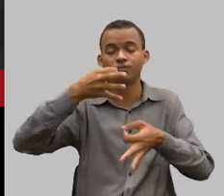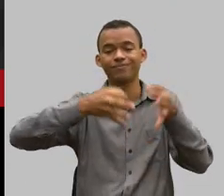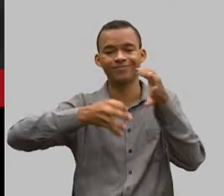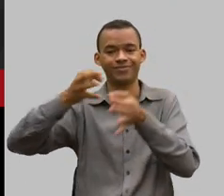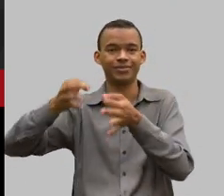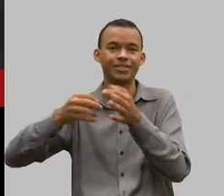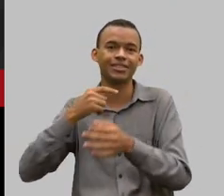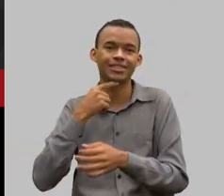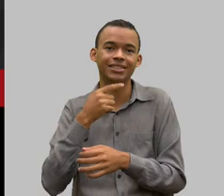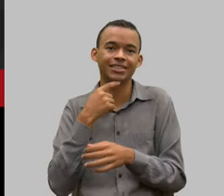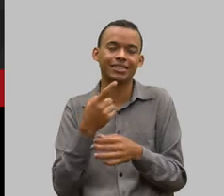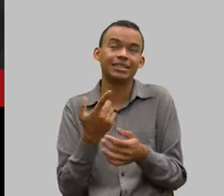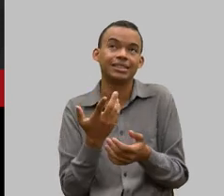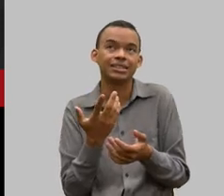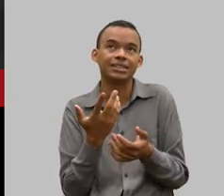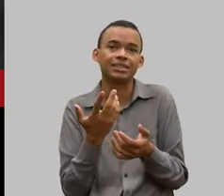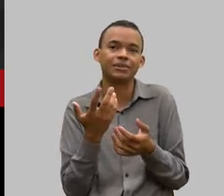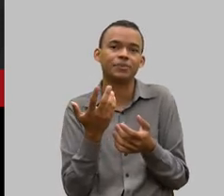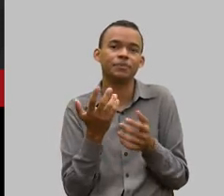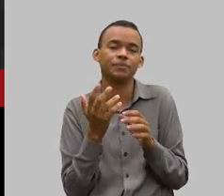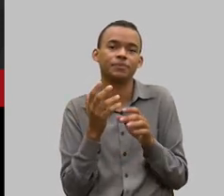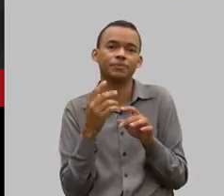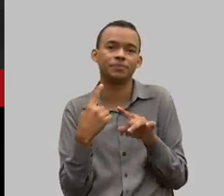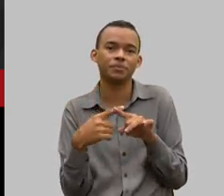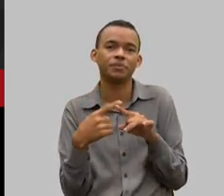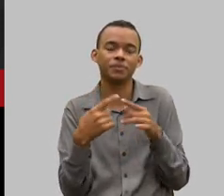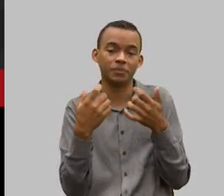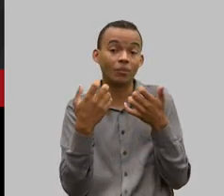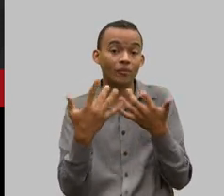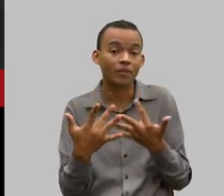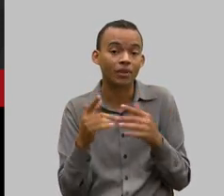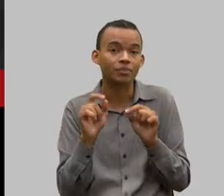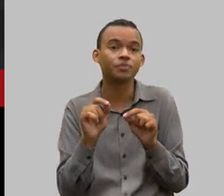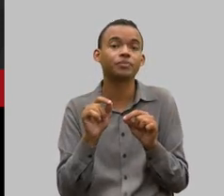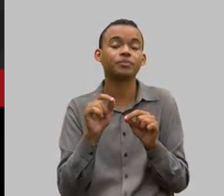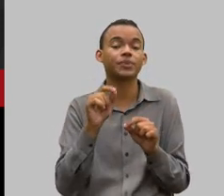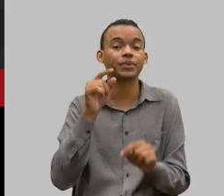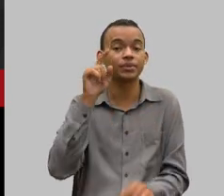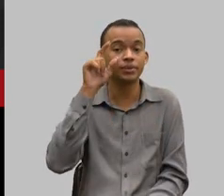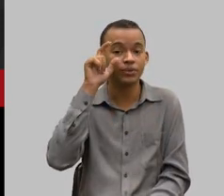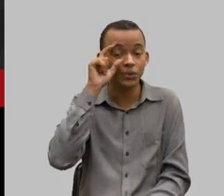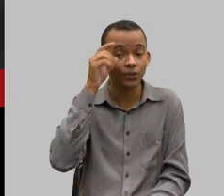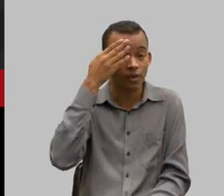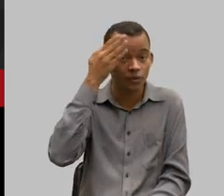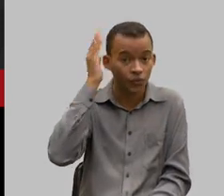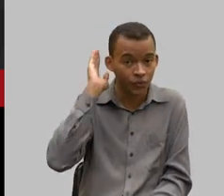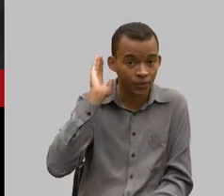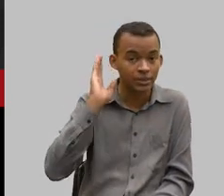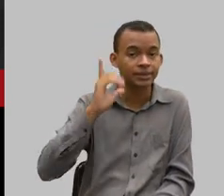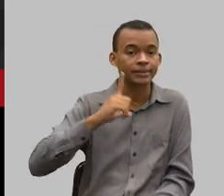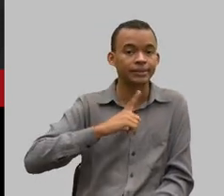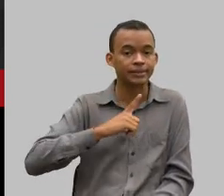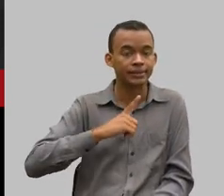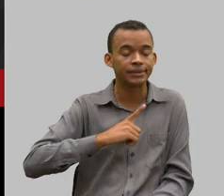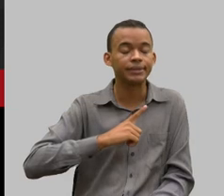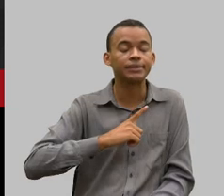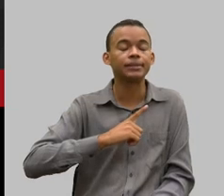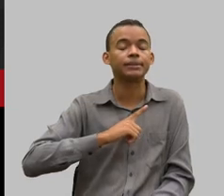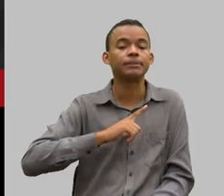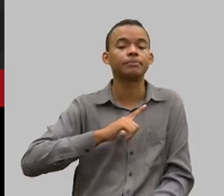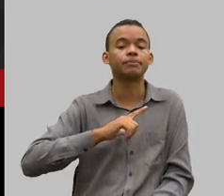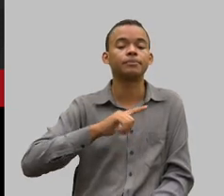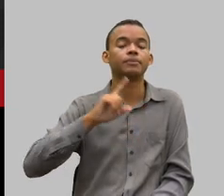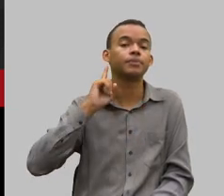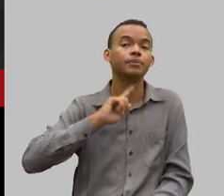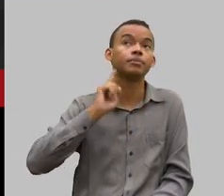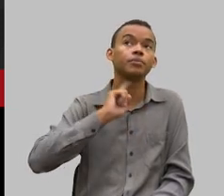levando pro lado de que a o governador tá fazendo ações todas as regiões do estado e às vezes